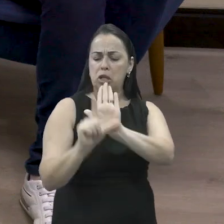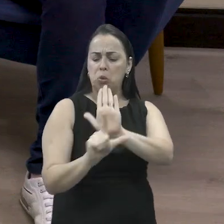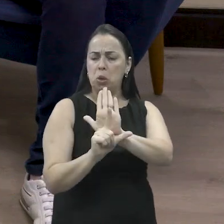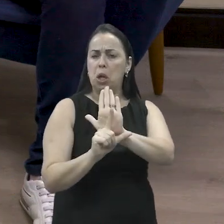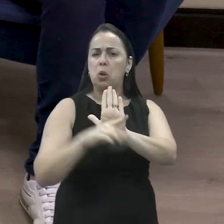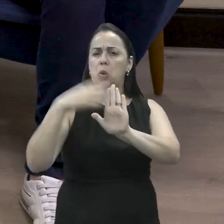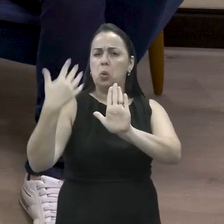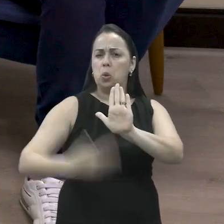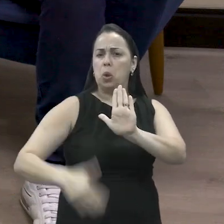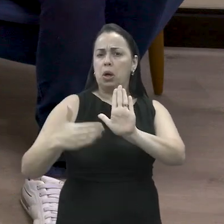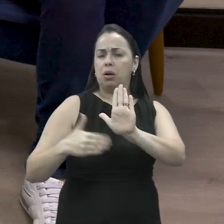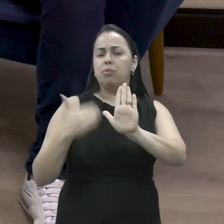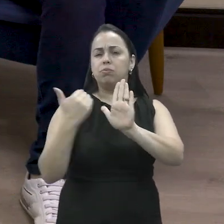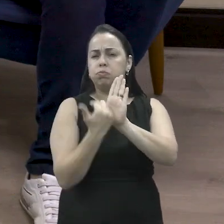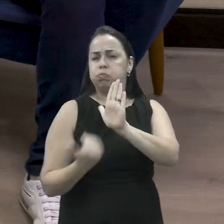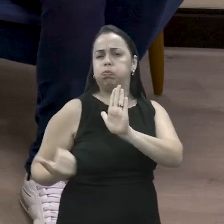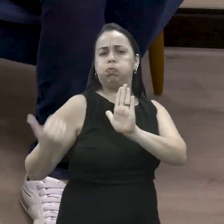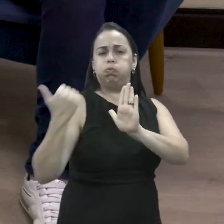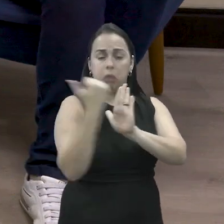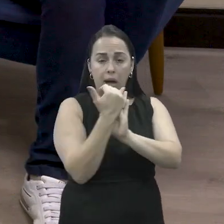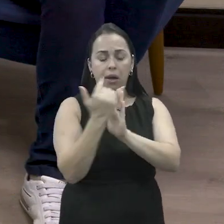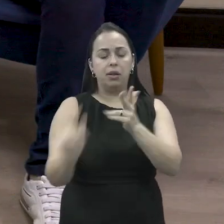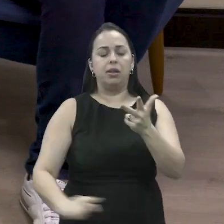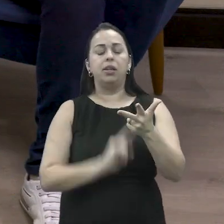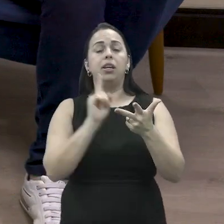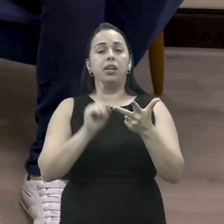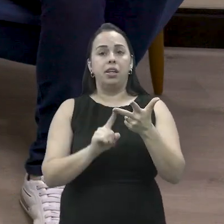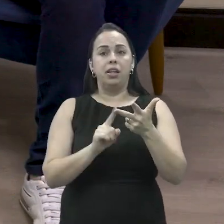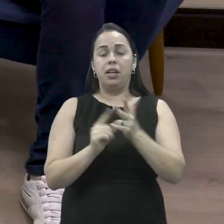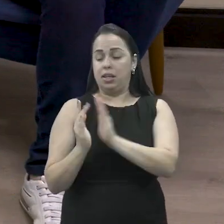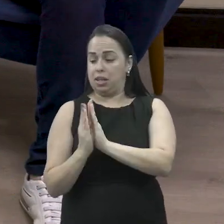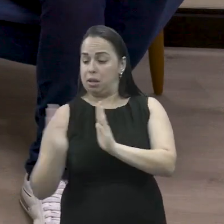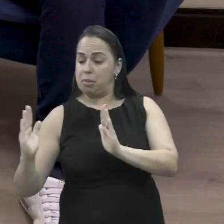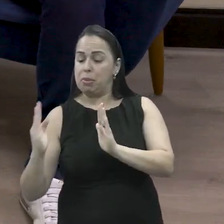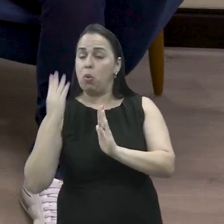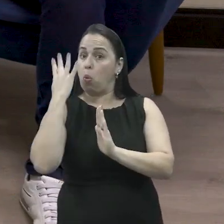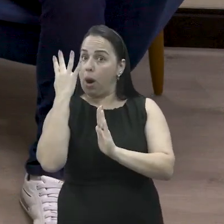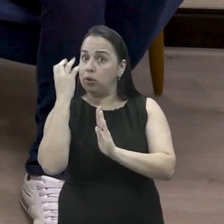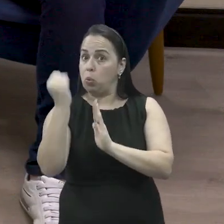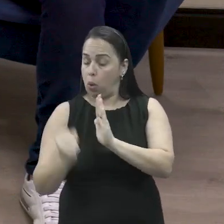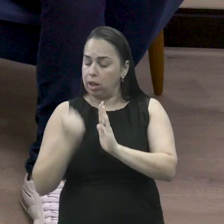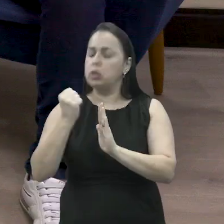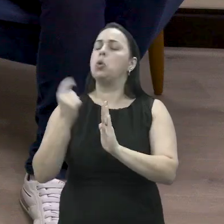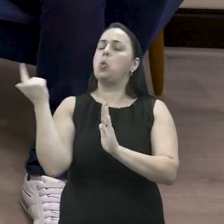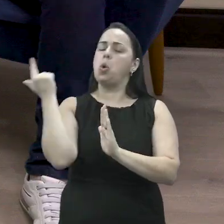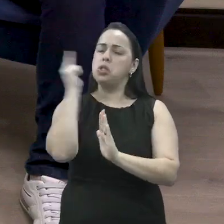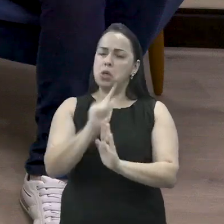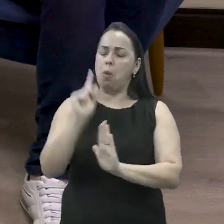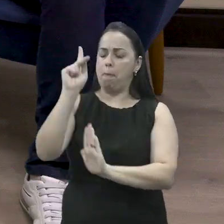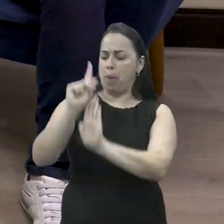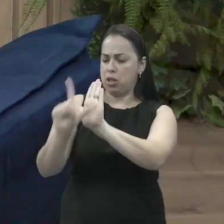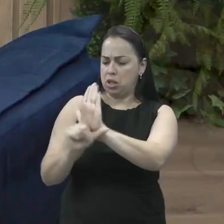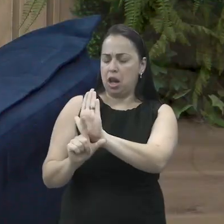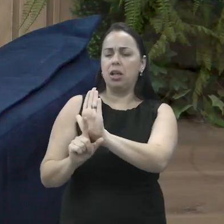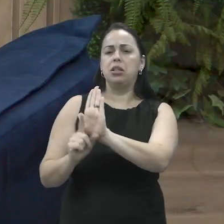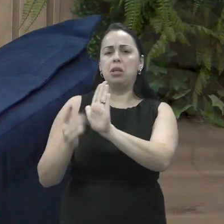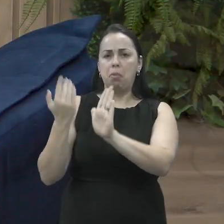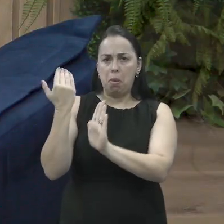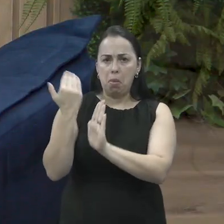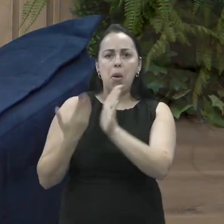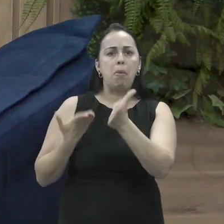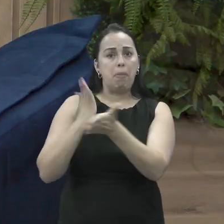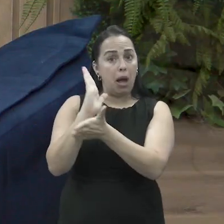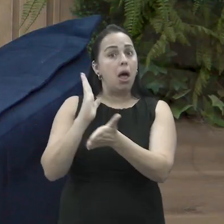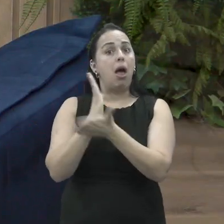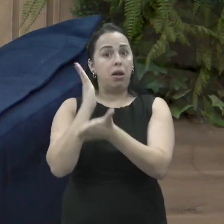de projeto de lei no 1º mandato, Continuamos sendo recordista de projeto no 2º mandato, inclusive